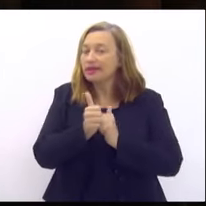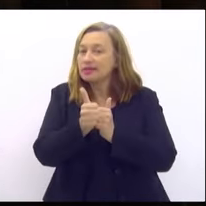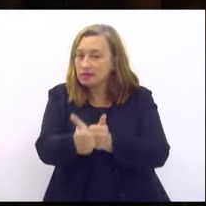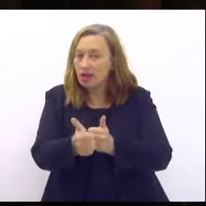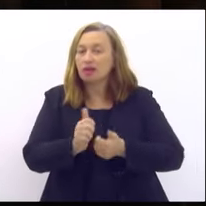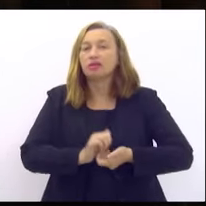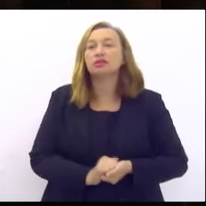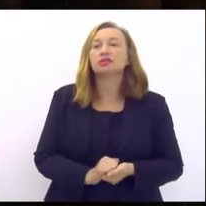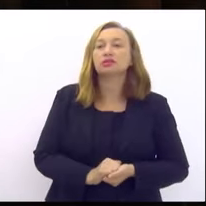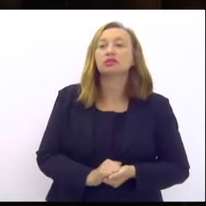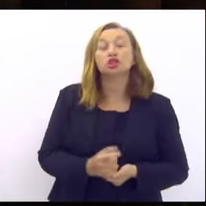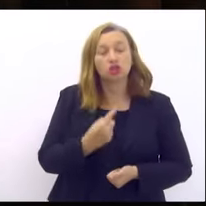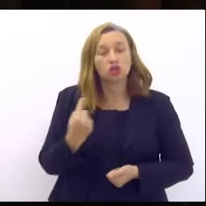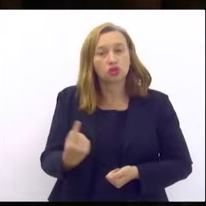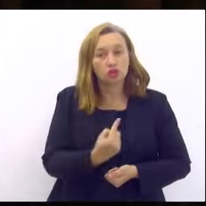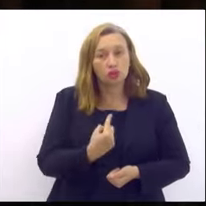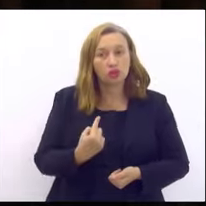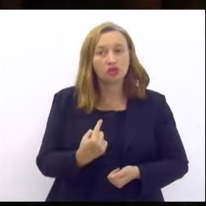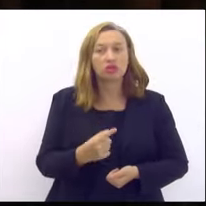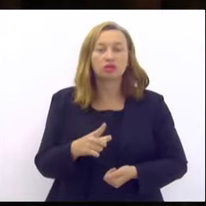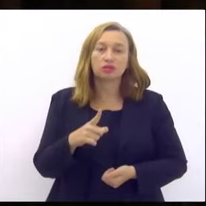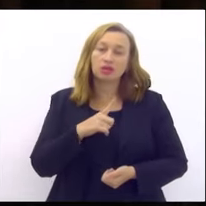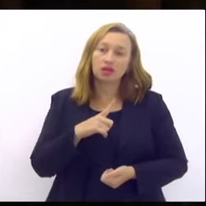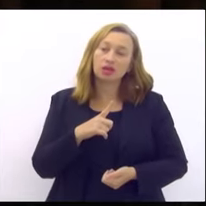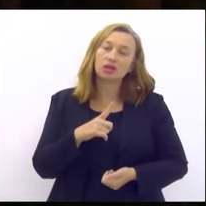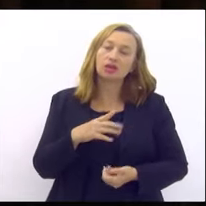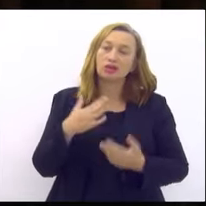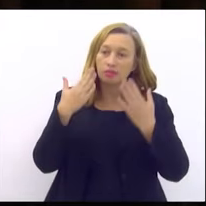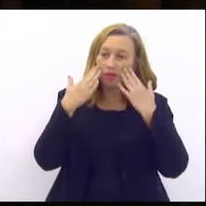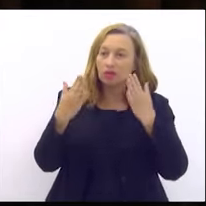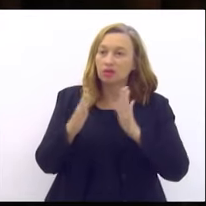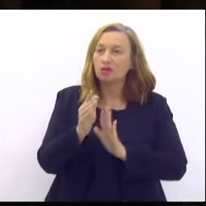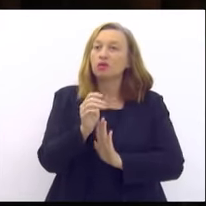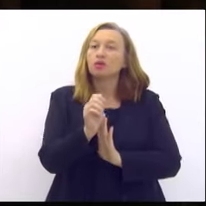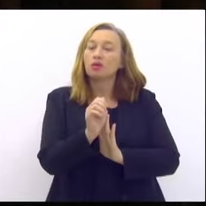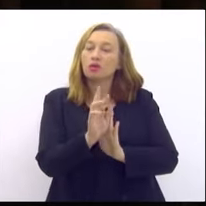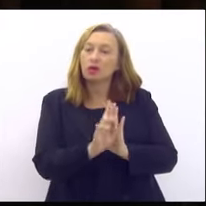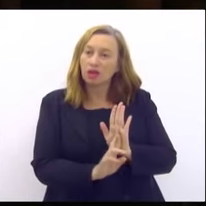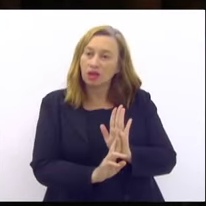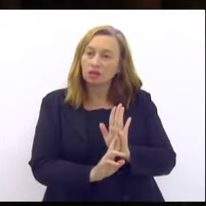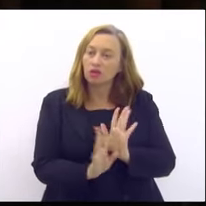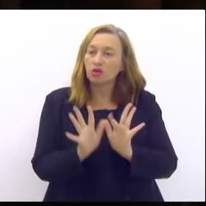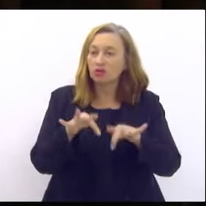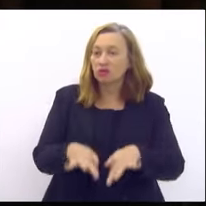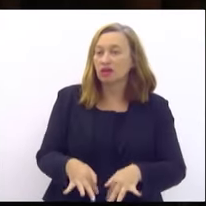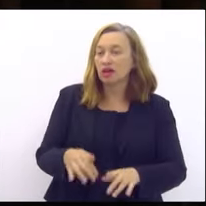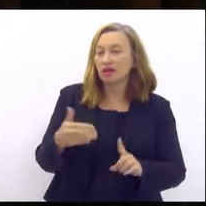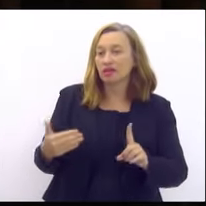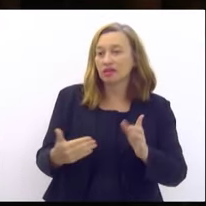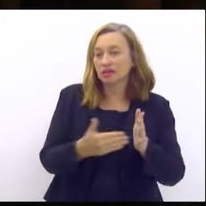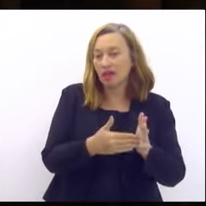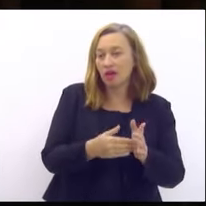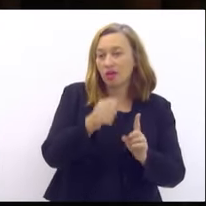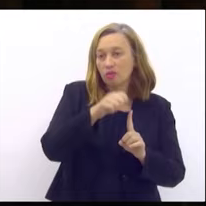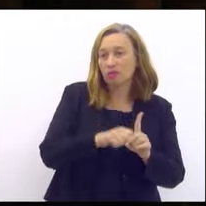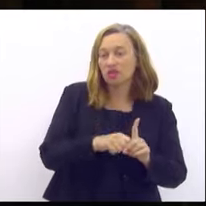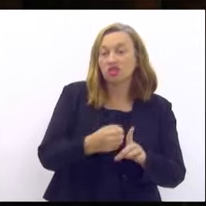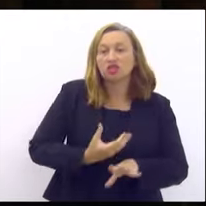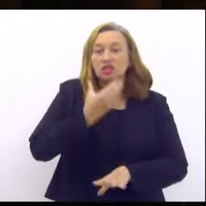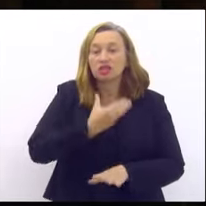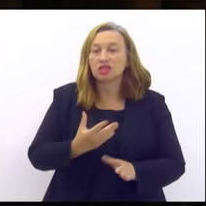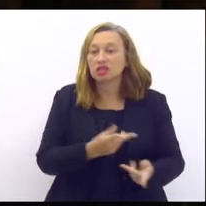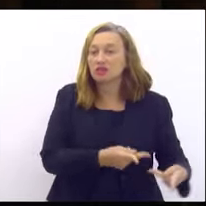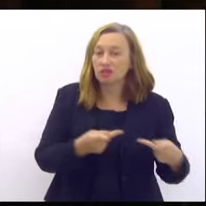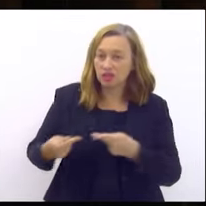curso e a gente tende aí a apresentar um relatório final até o mês de dezembro mas essa visita técnica no